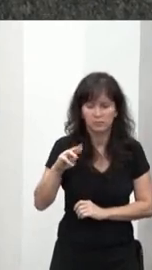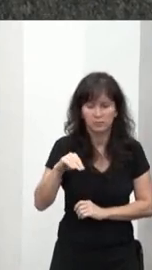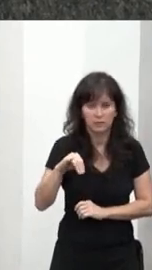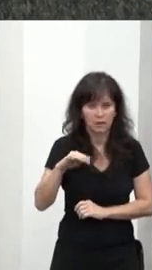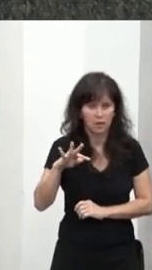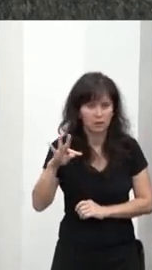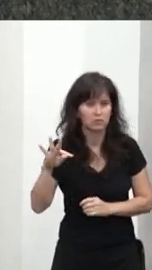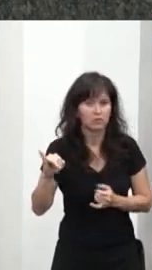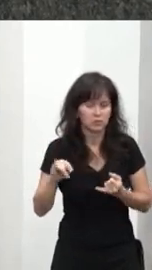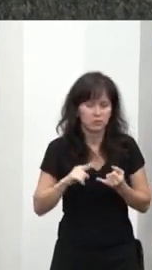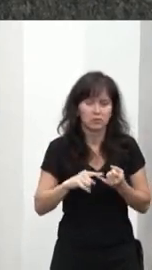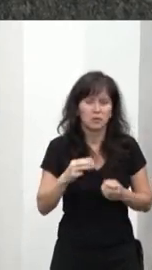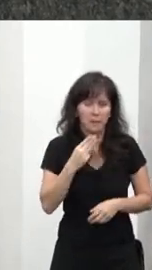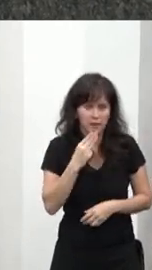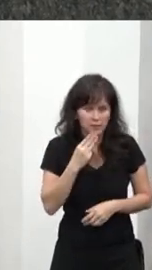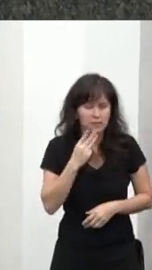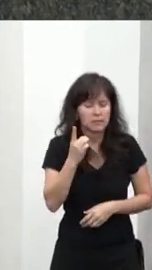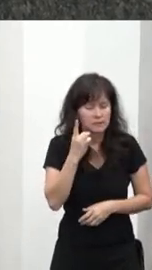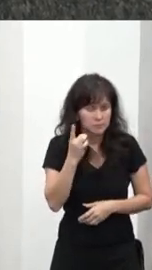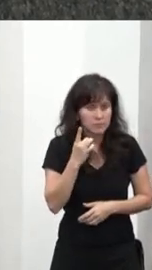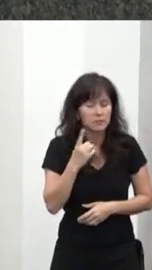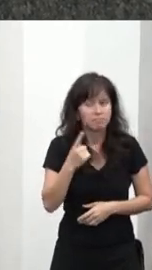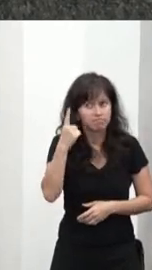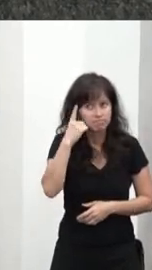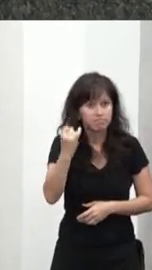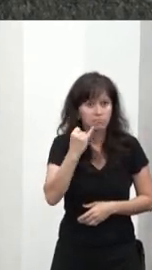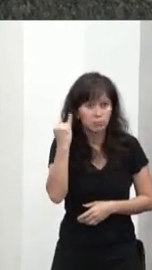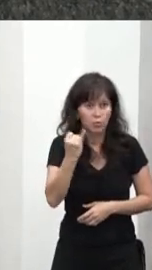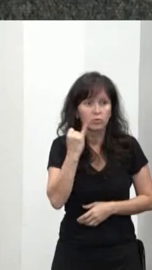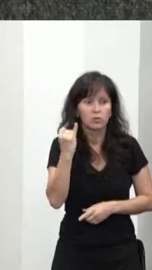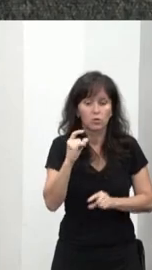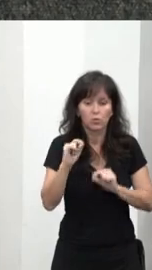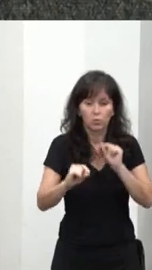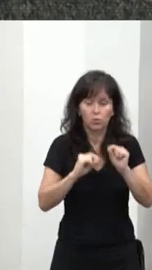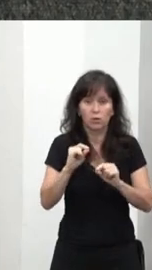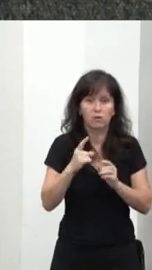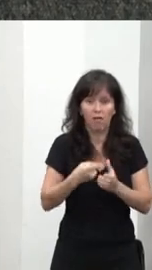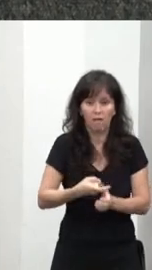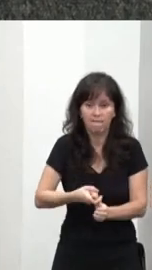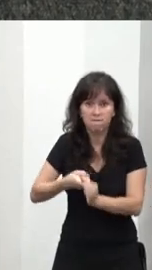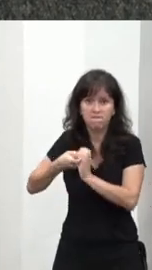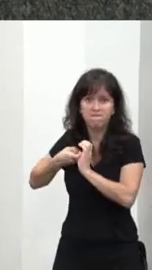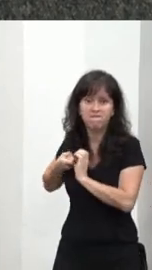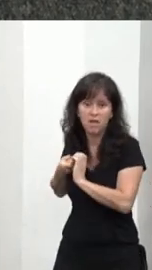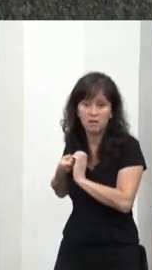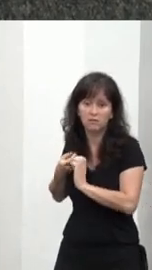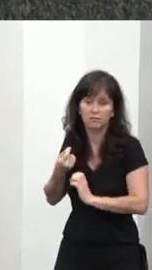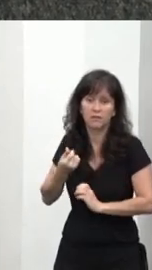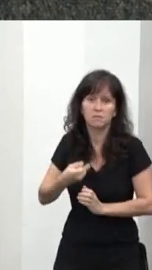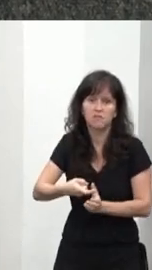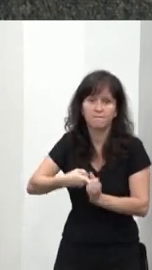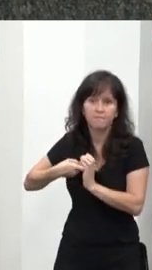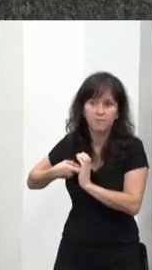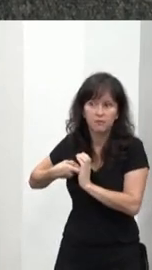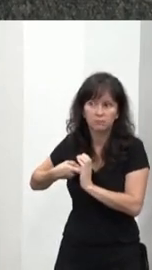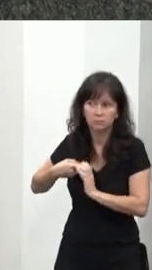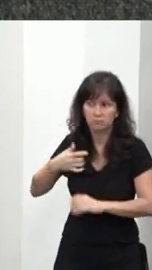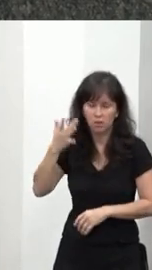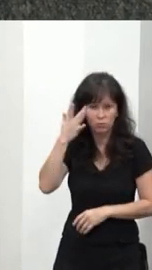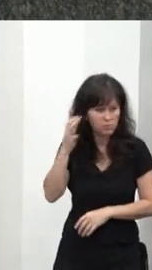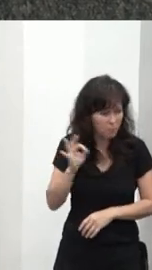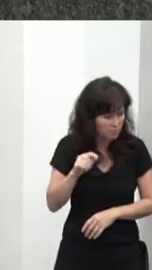é essa história de reter na fonte é uma loucura isso se não for eu nem sabia que tinha isso aqui